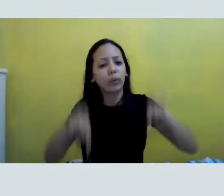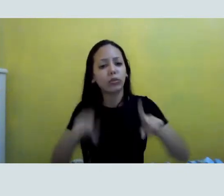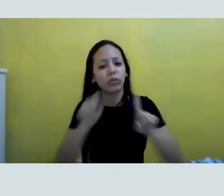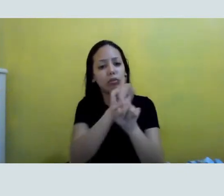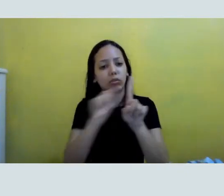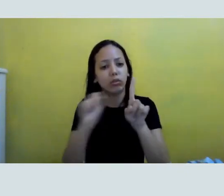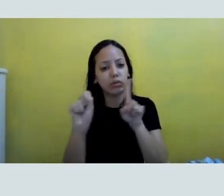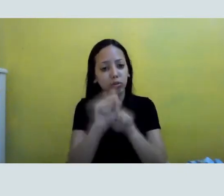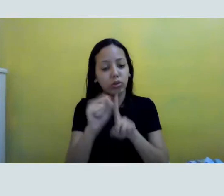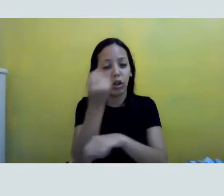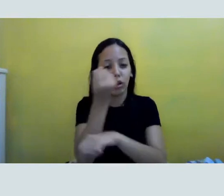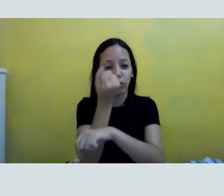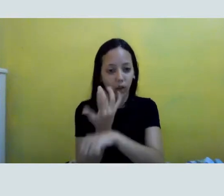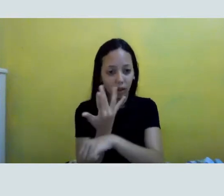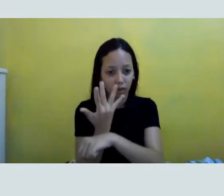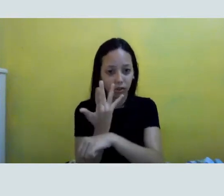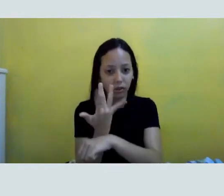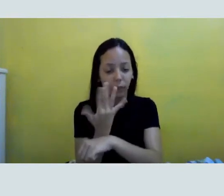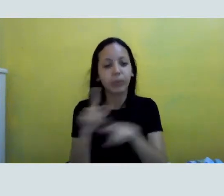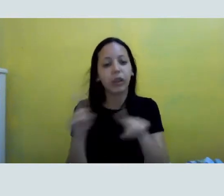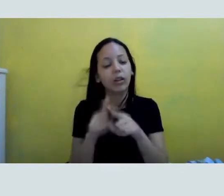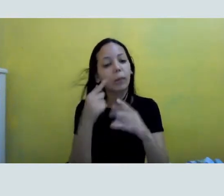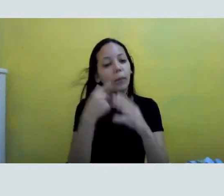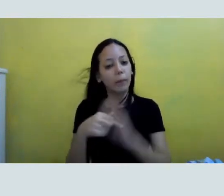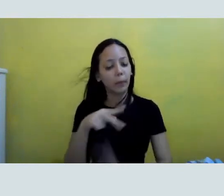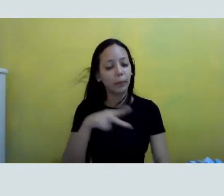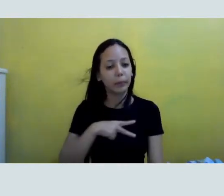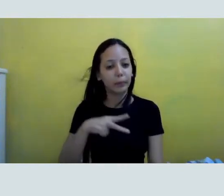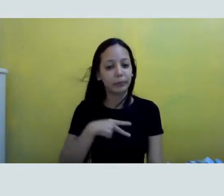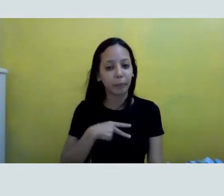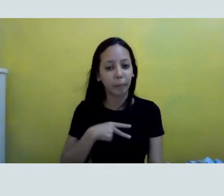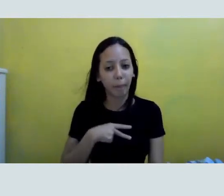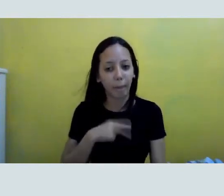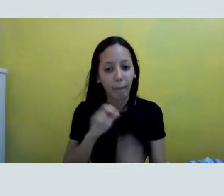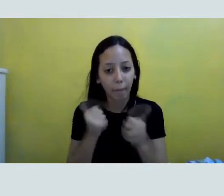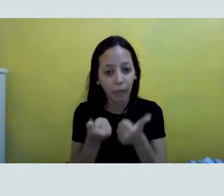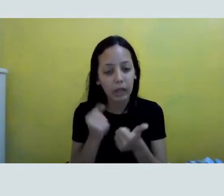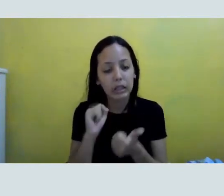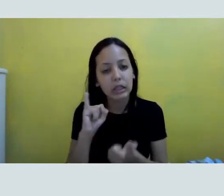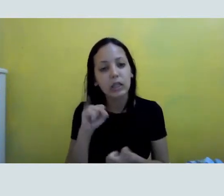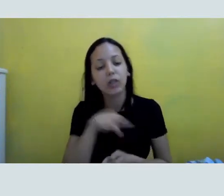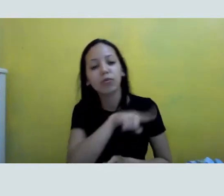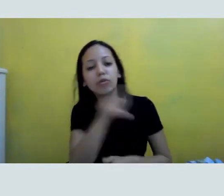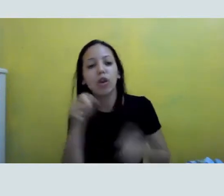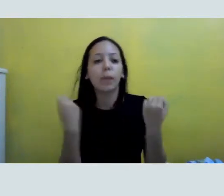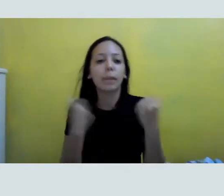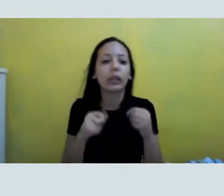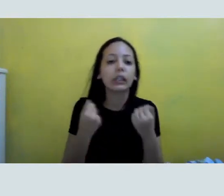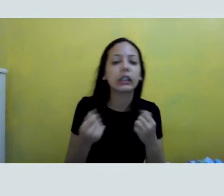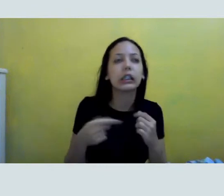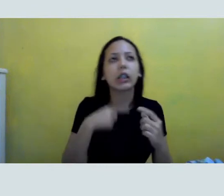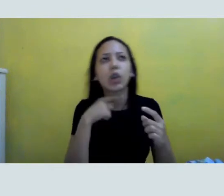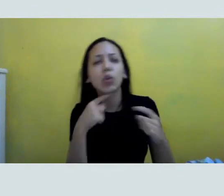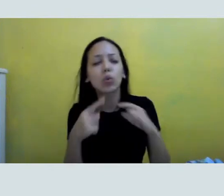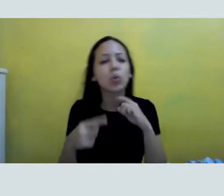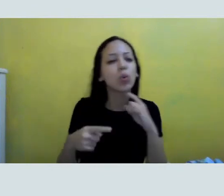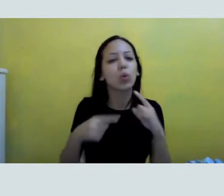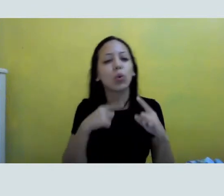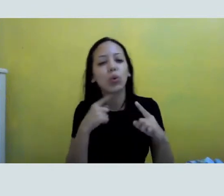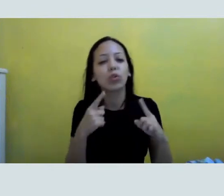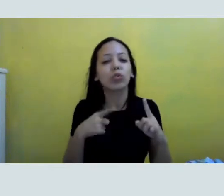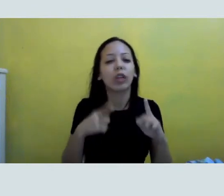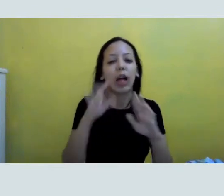de Graduação e tem meu e-mail pessoal também. Caso vocês precisem de alguma dúvida, algum texto,